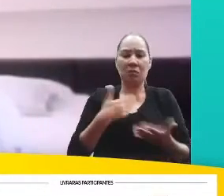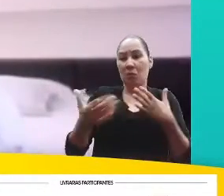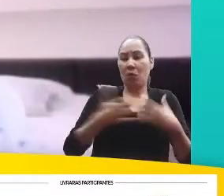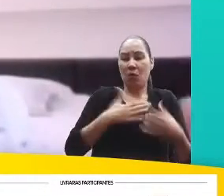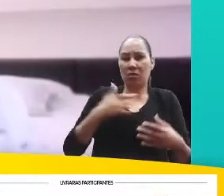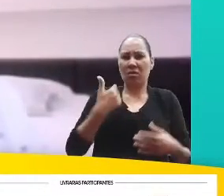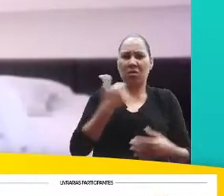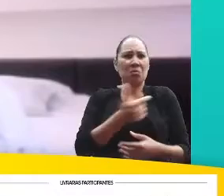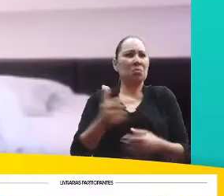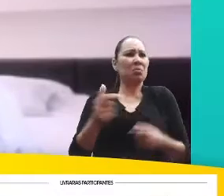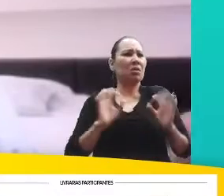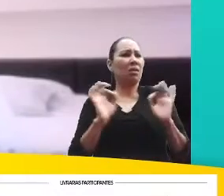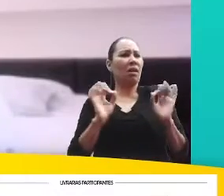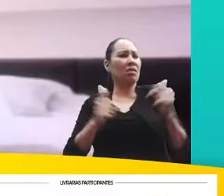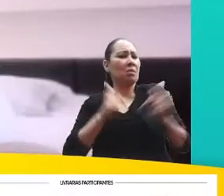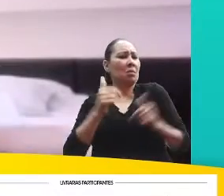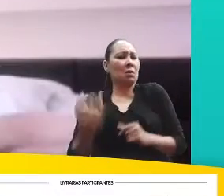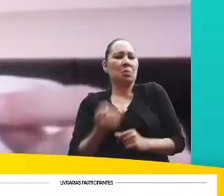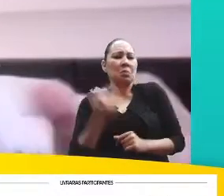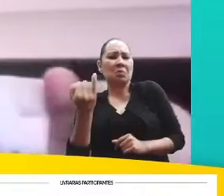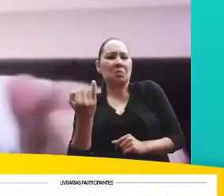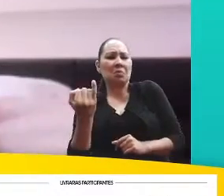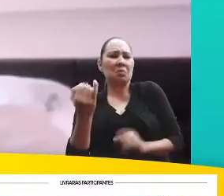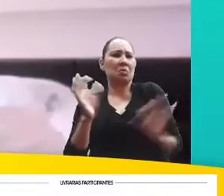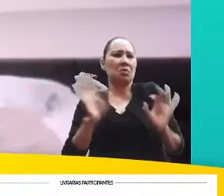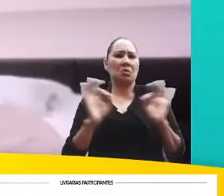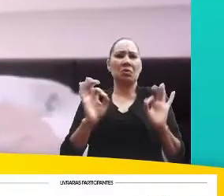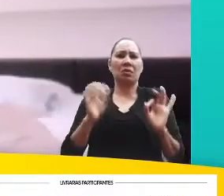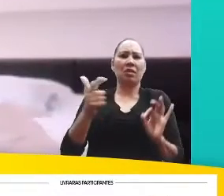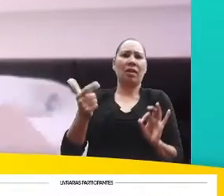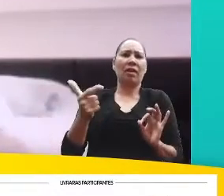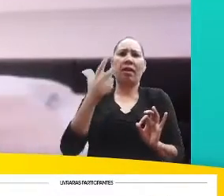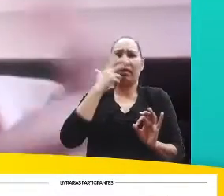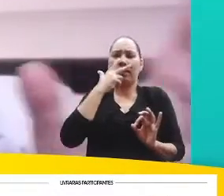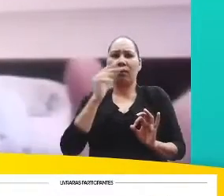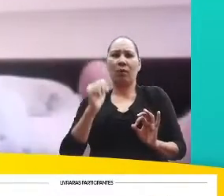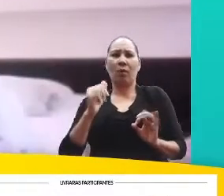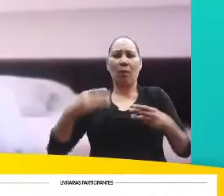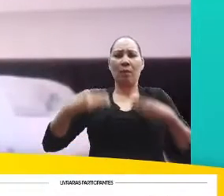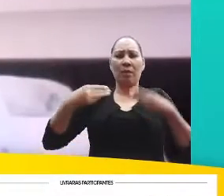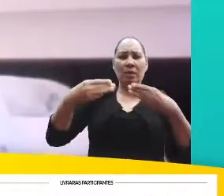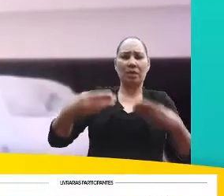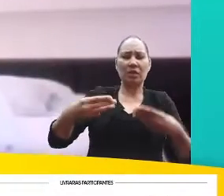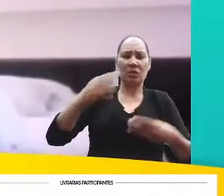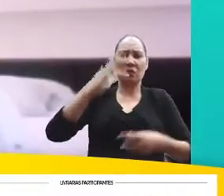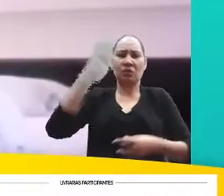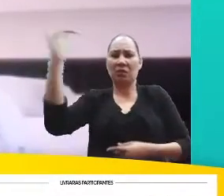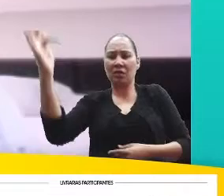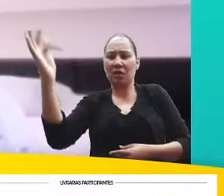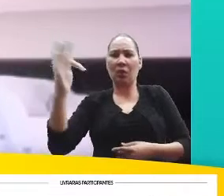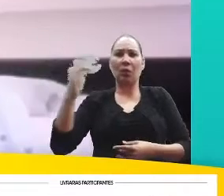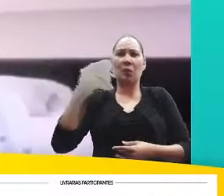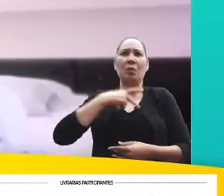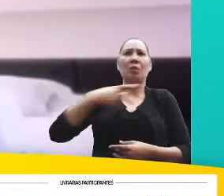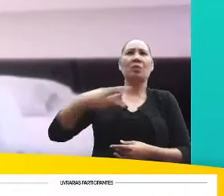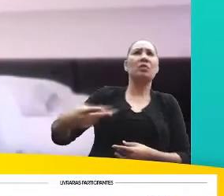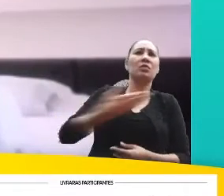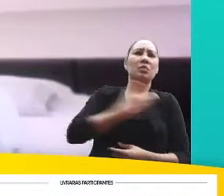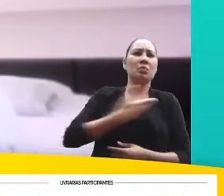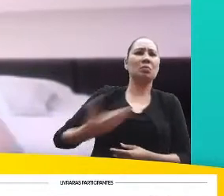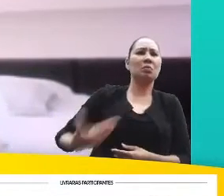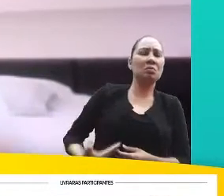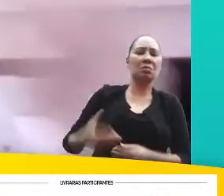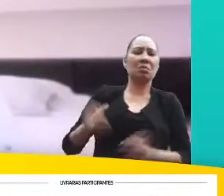eu não tenho nenhum trabalho importante, eu não sou um ministro do Supremo Tribunal Federal, eu não sou presidente da República, eu não sou presidente dos